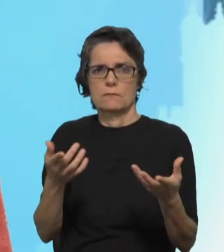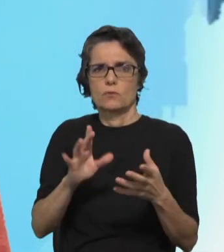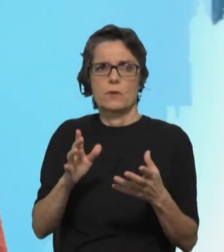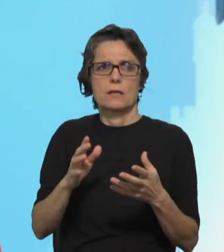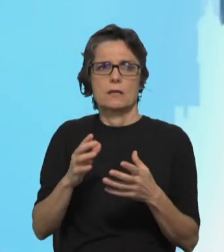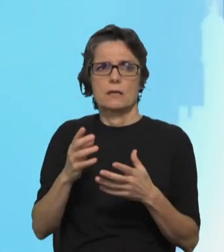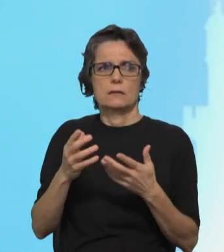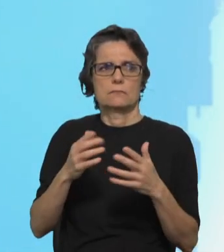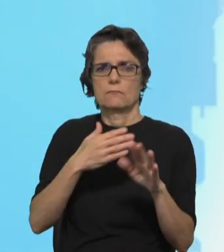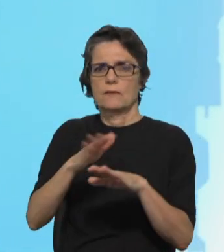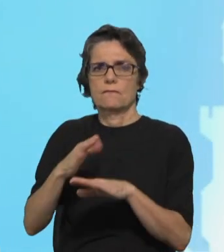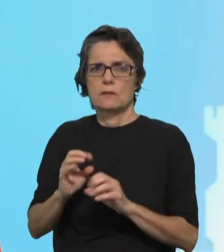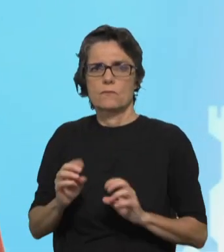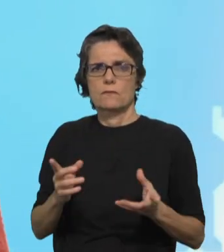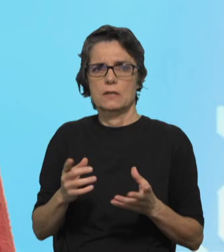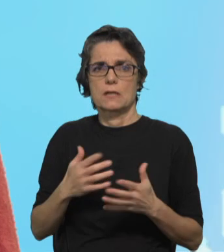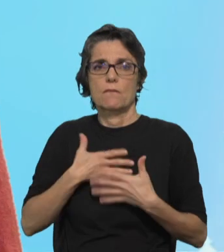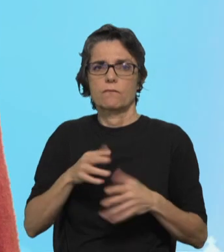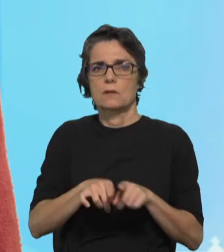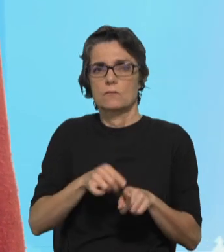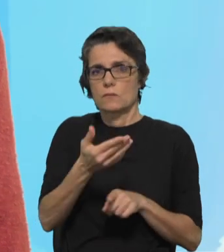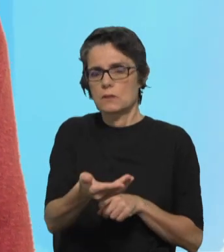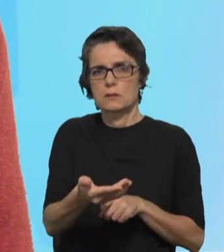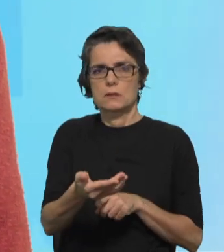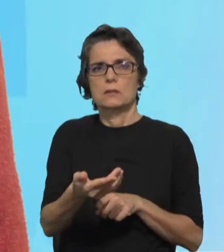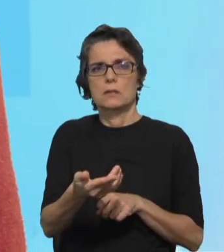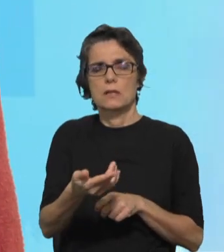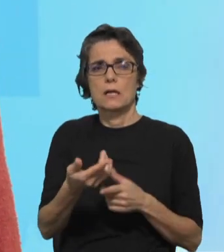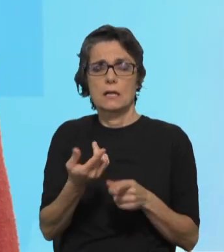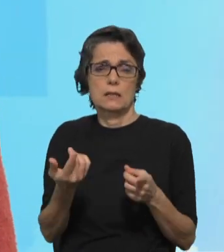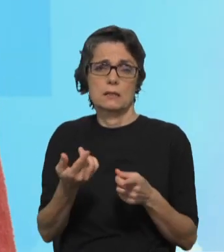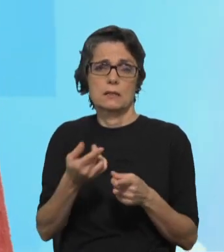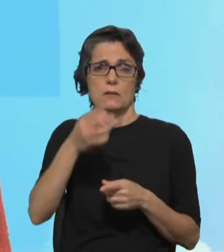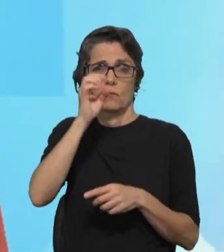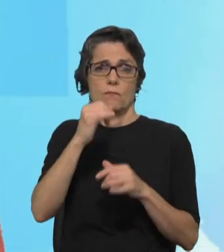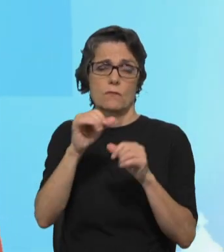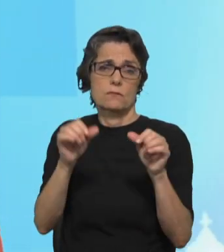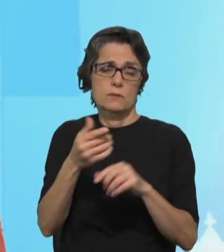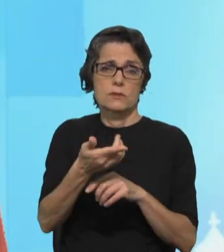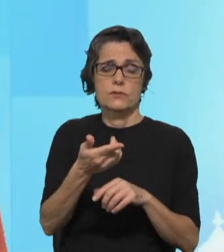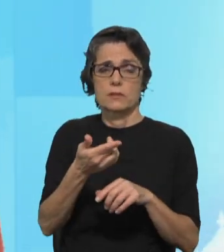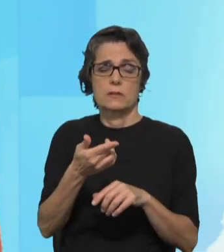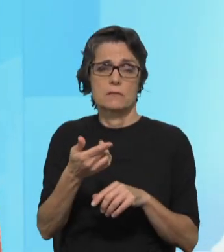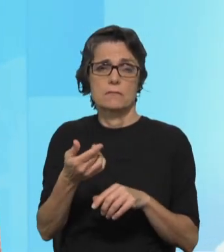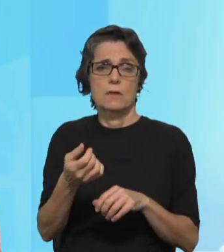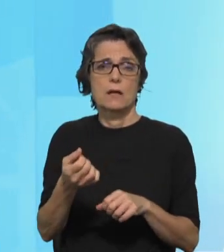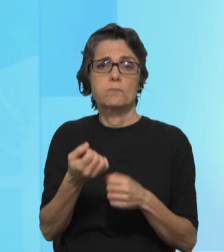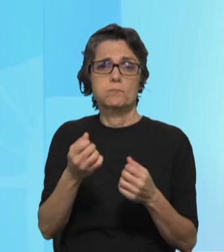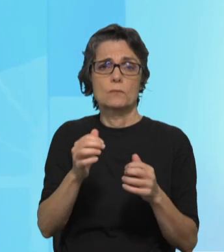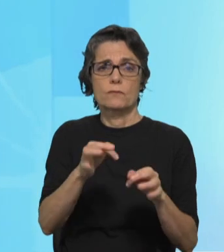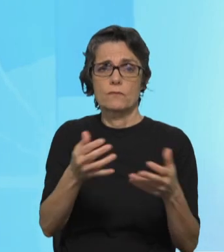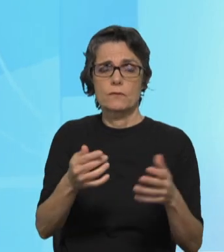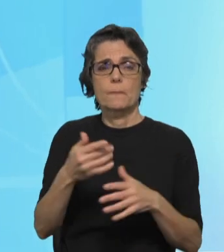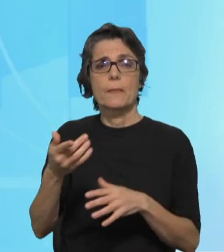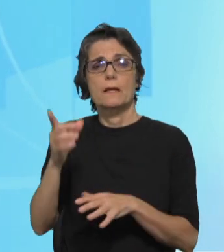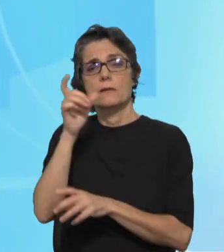de nada, senão da vontade política e da incapacidade que o regime anterior teve em descolonizar. Ora, mesmo aquelas